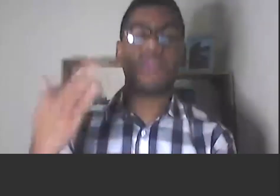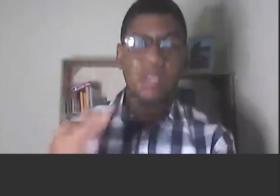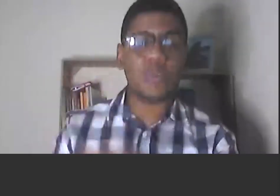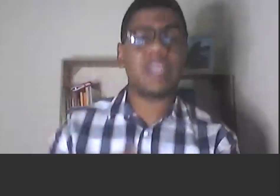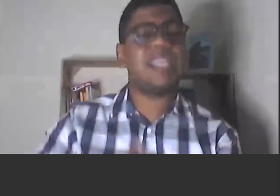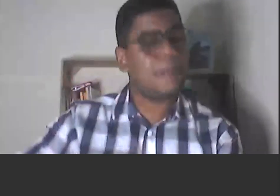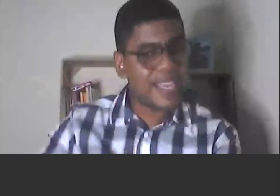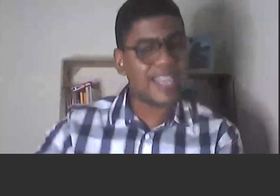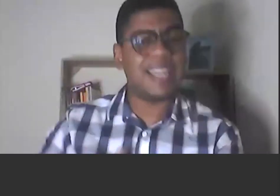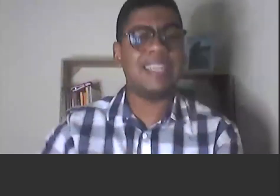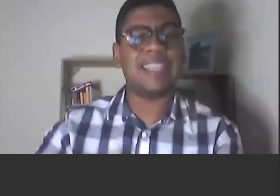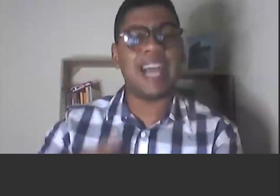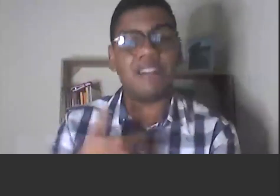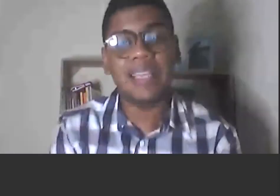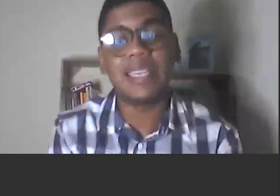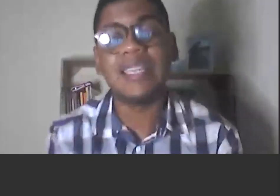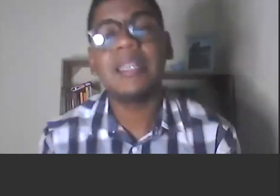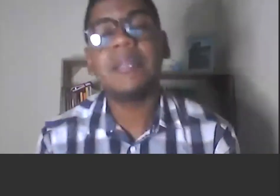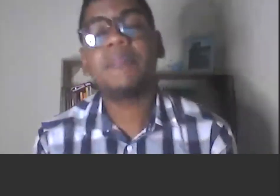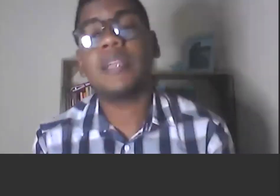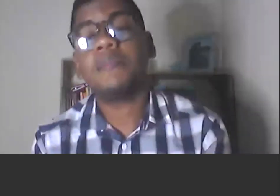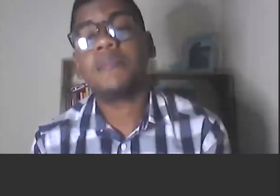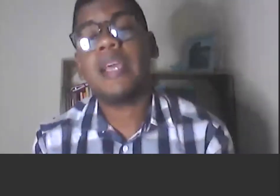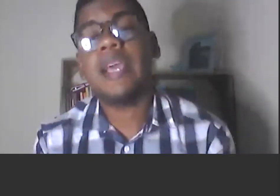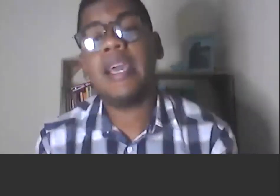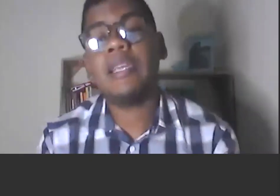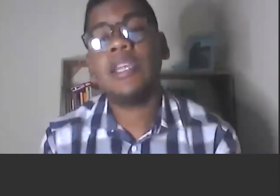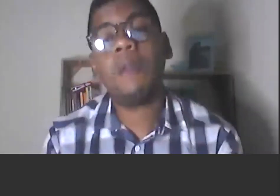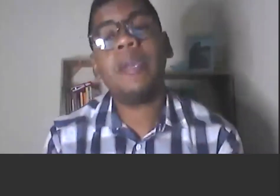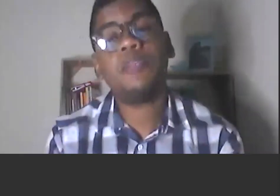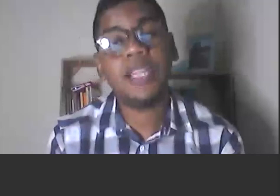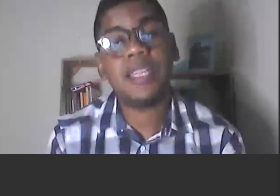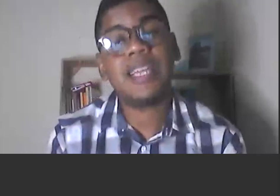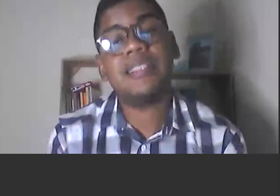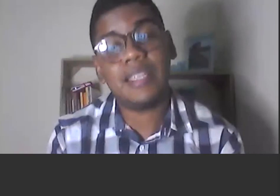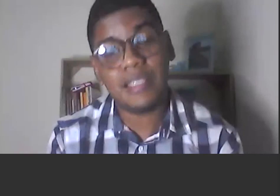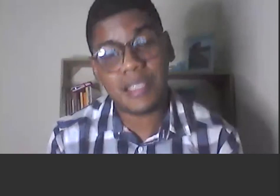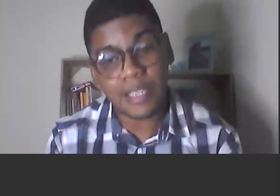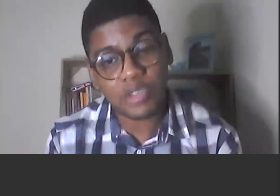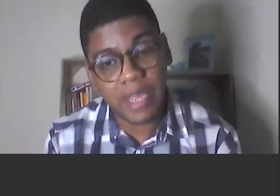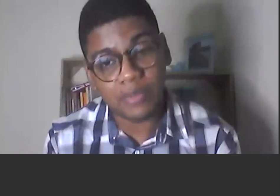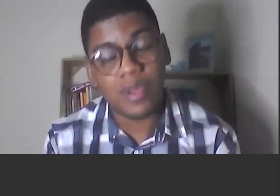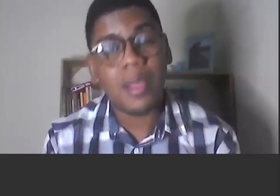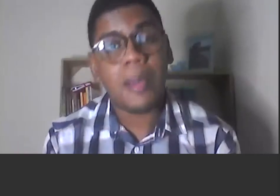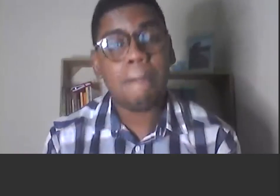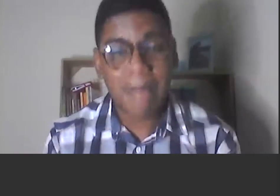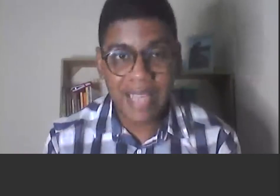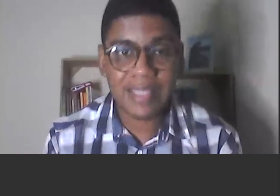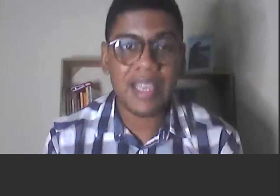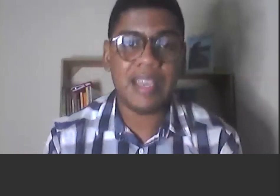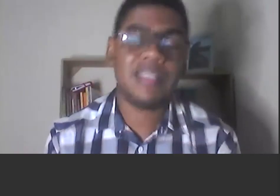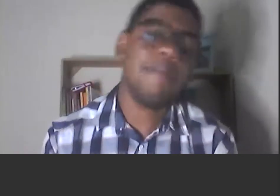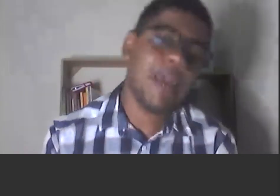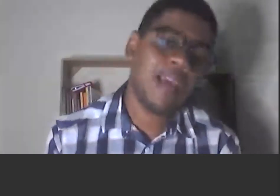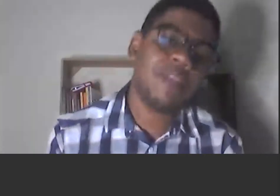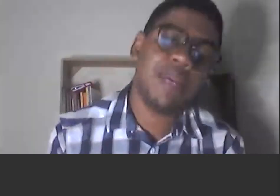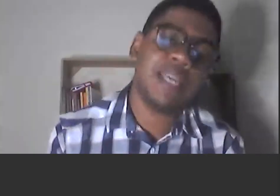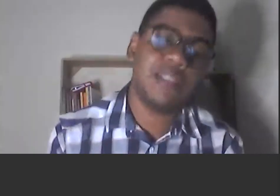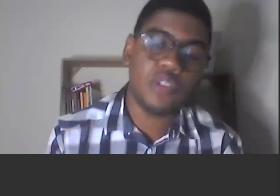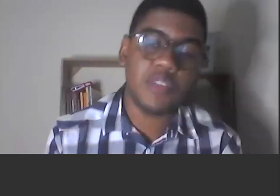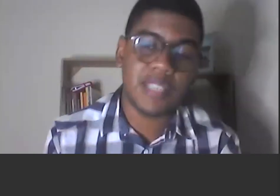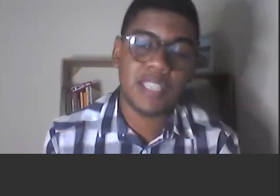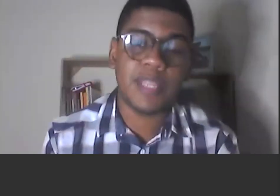sinais, né? É a sua dor aqui na barriga, e ela alisava a barriga. Então, realmente poderia trazer esse entendimento. Mas também